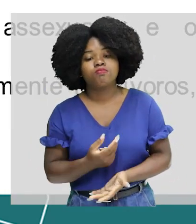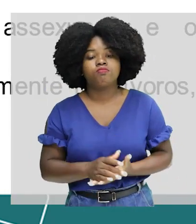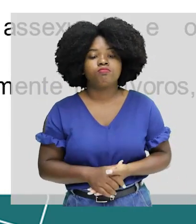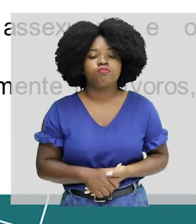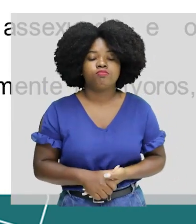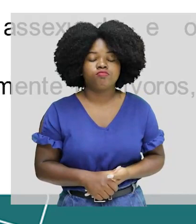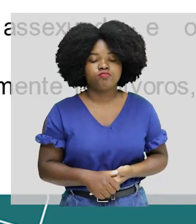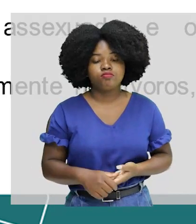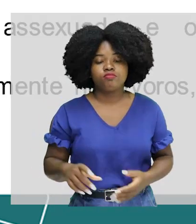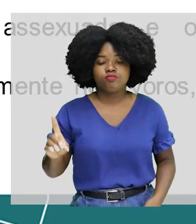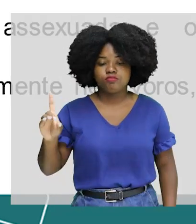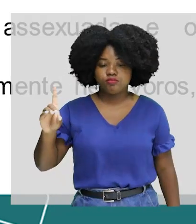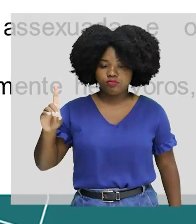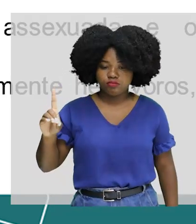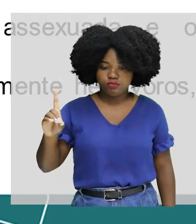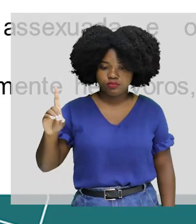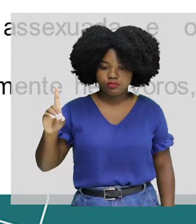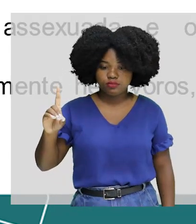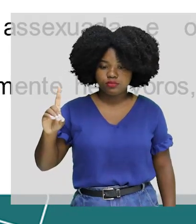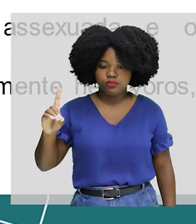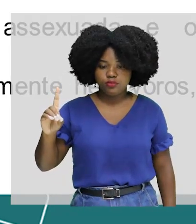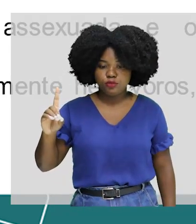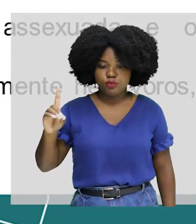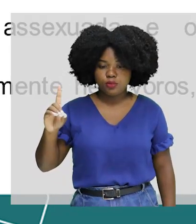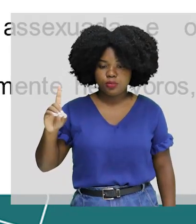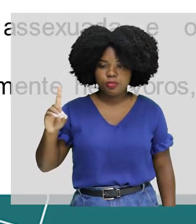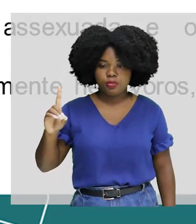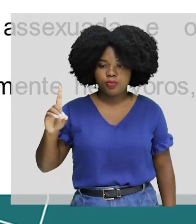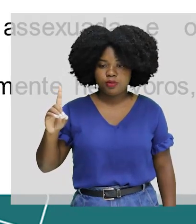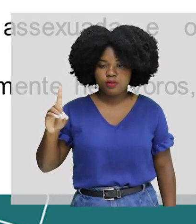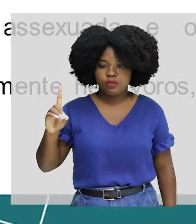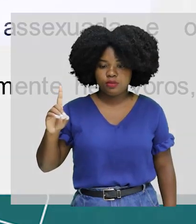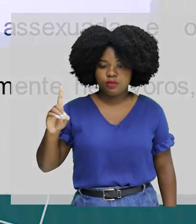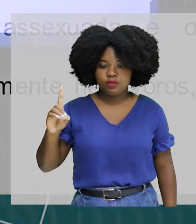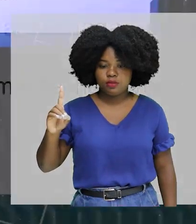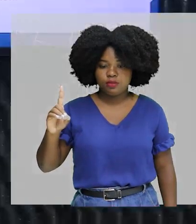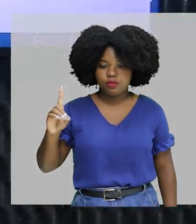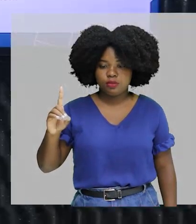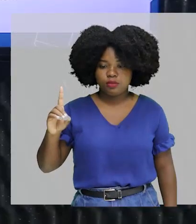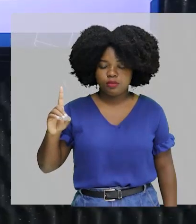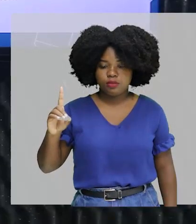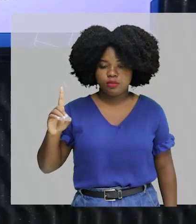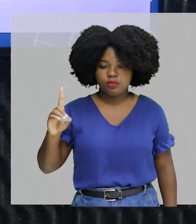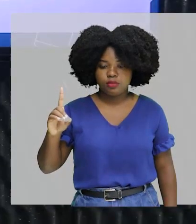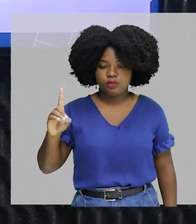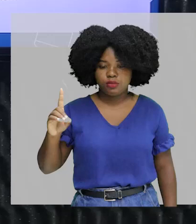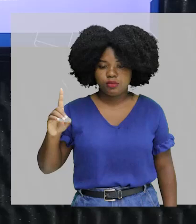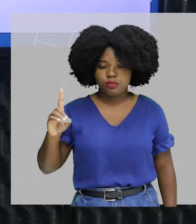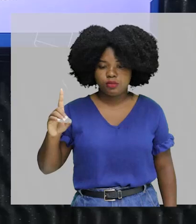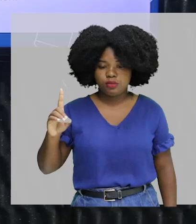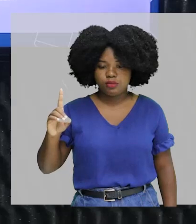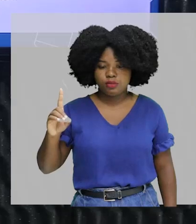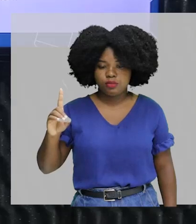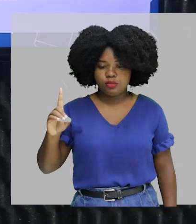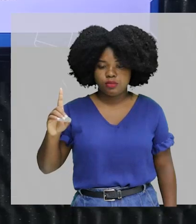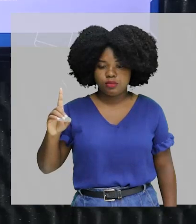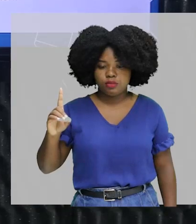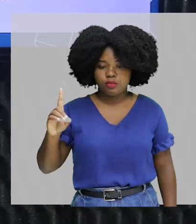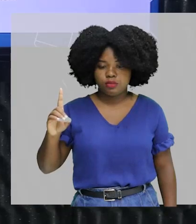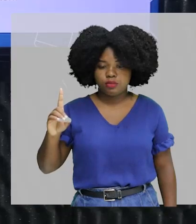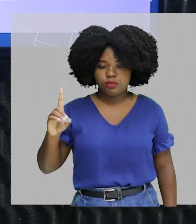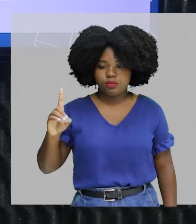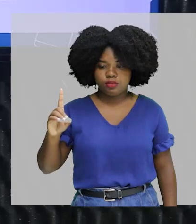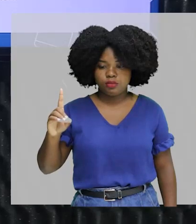A reprodução desses animais é basicamente assexuada e o